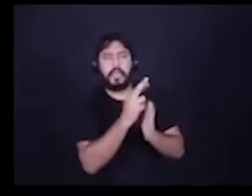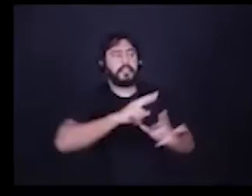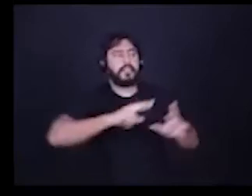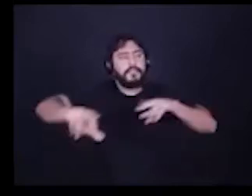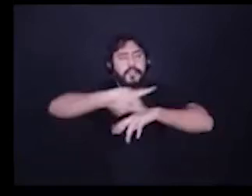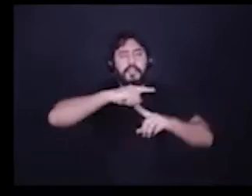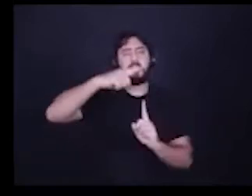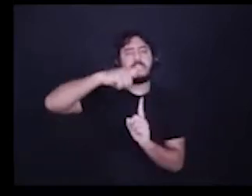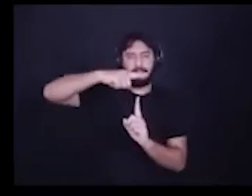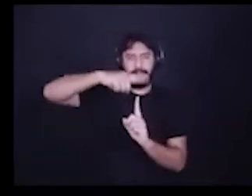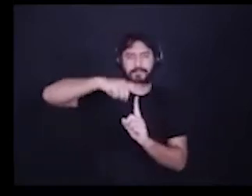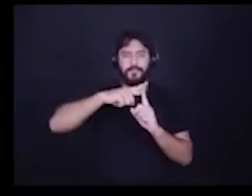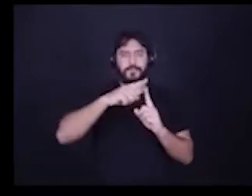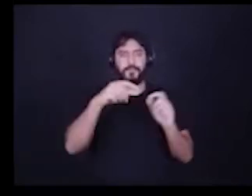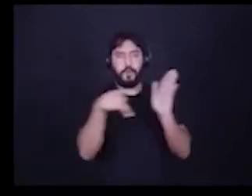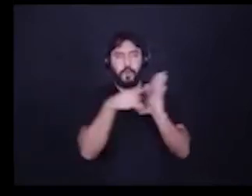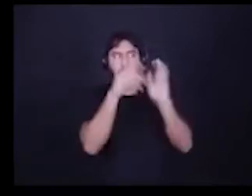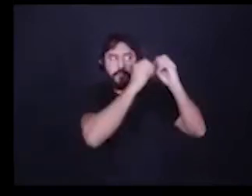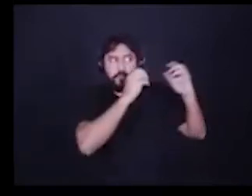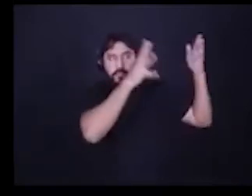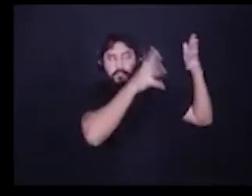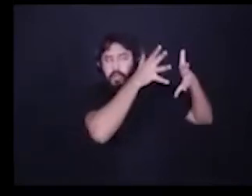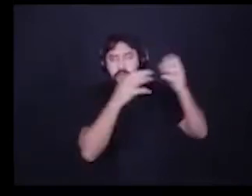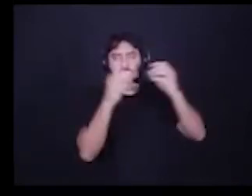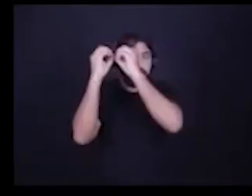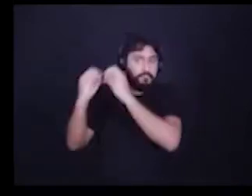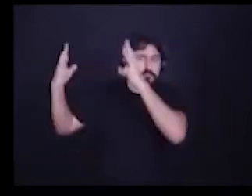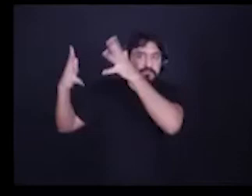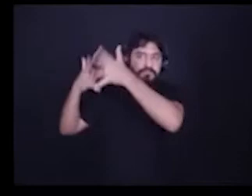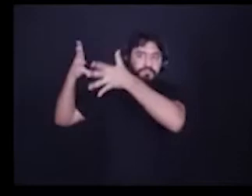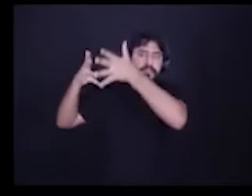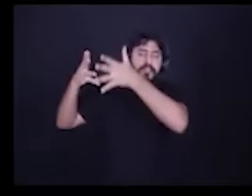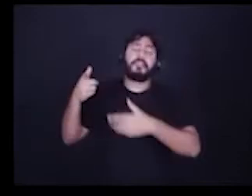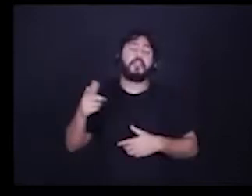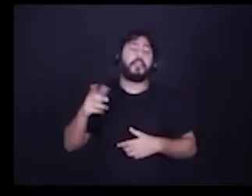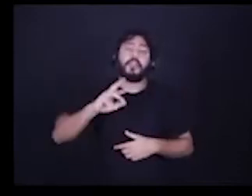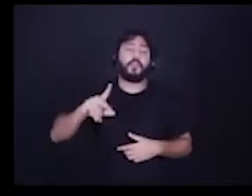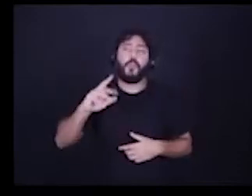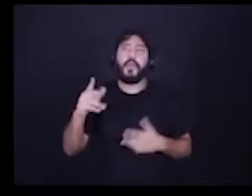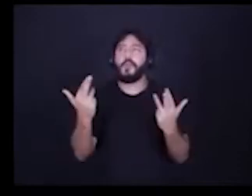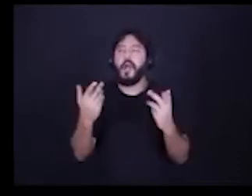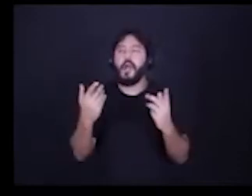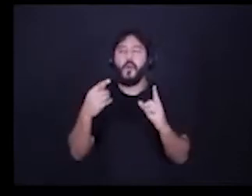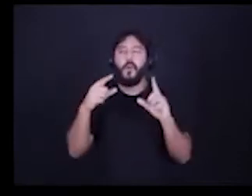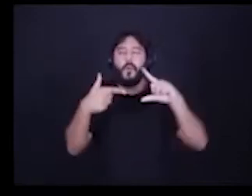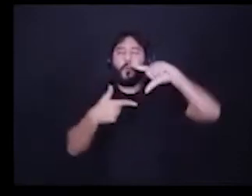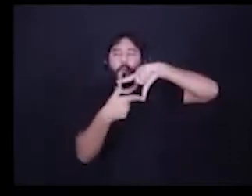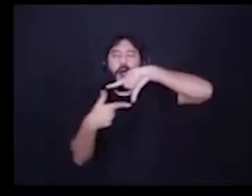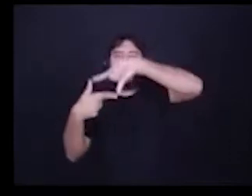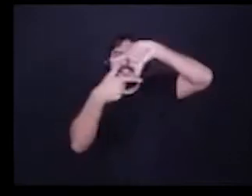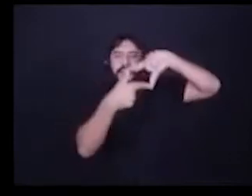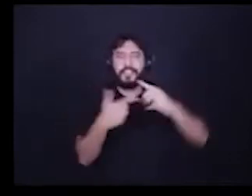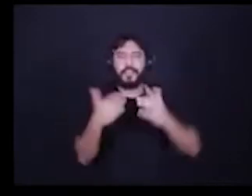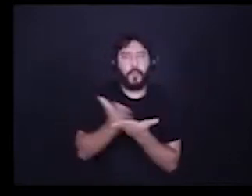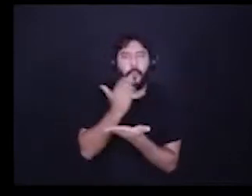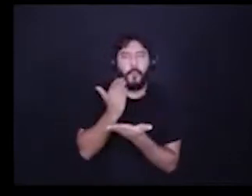fala, que não eram muitos balões de fala dos quadrinhos, que às vezes não eram muito reconhecíveis, que é para